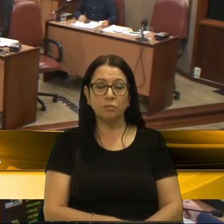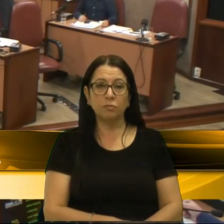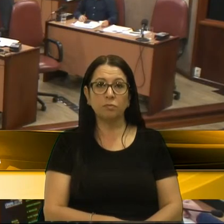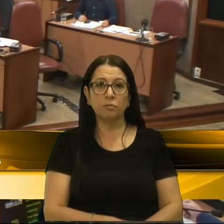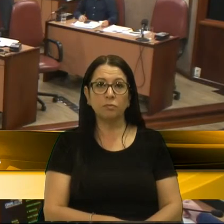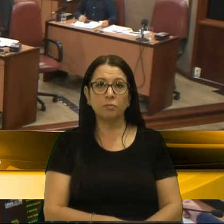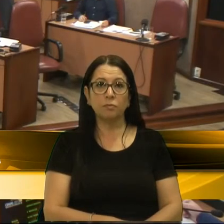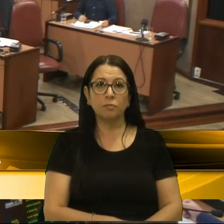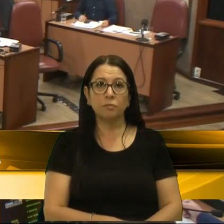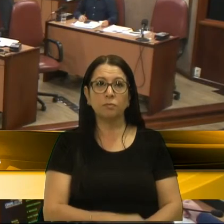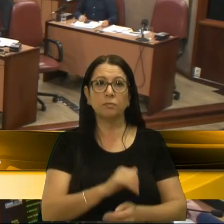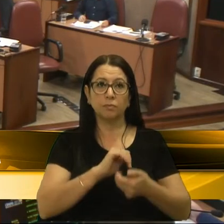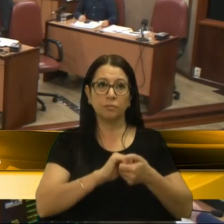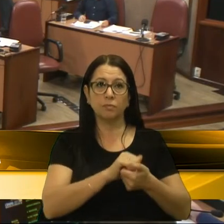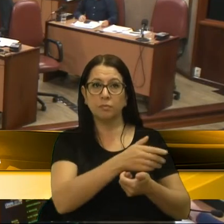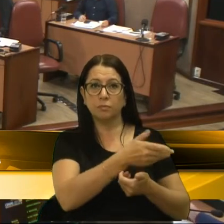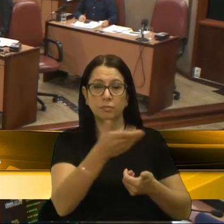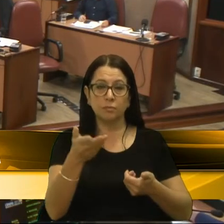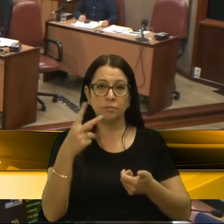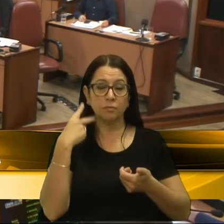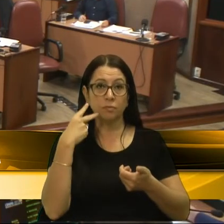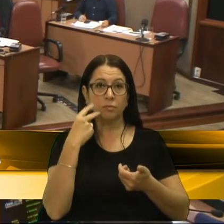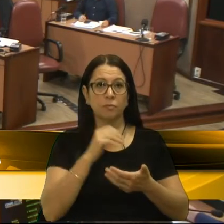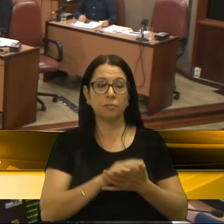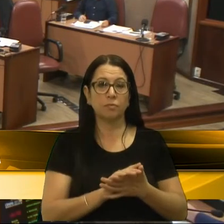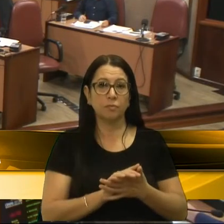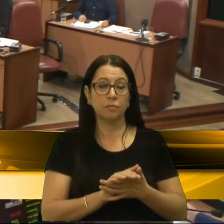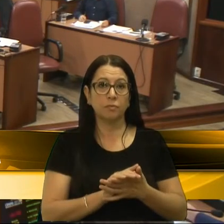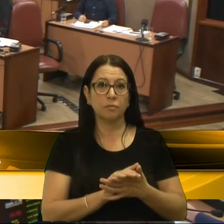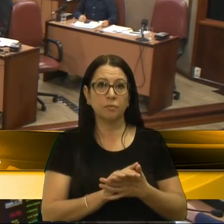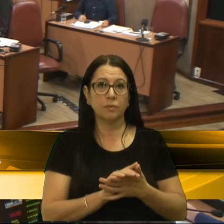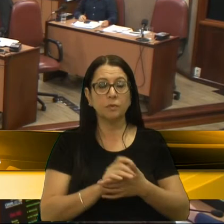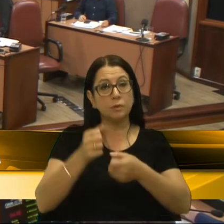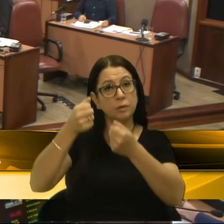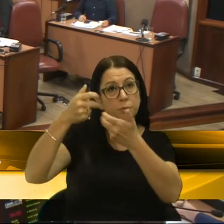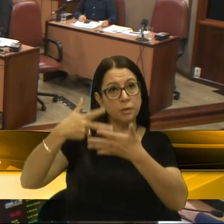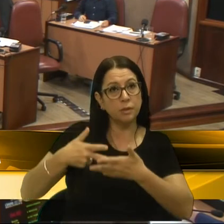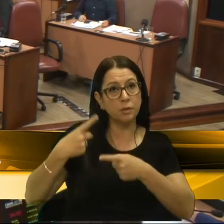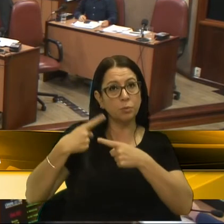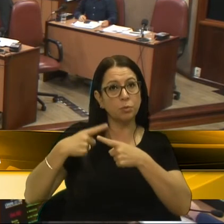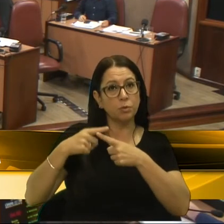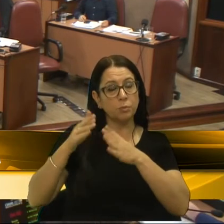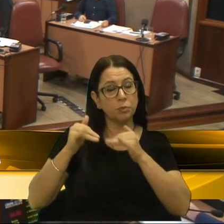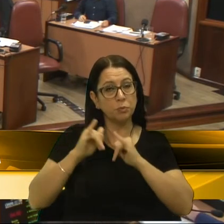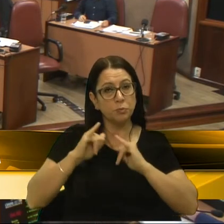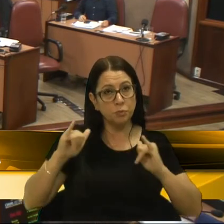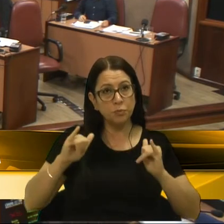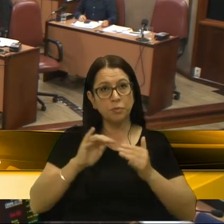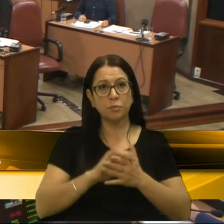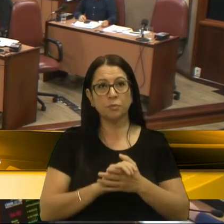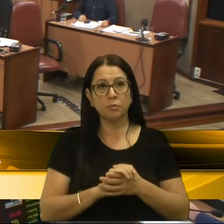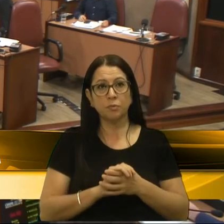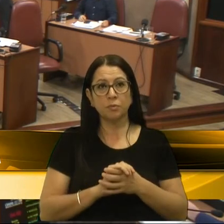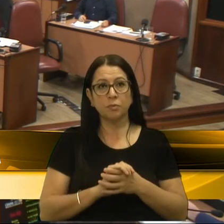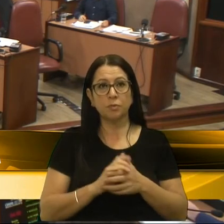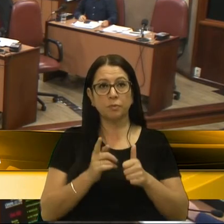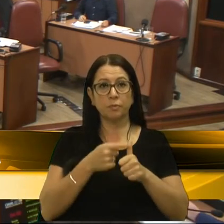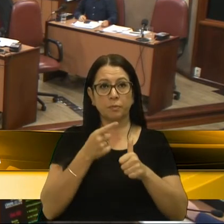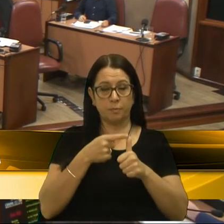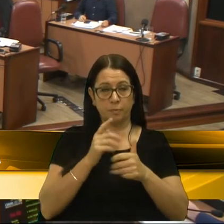Minha saudação aos nobres pares, eu quero aqui apenas dar uma justificada no porquê eles pedem informações.